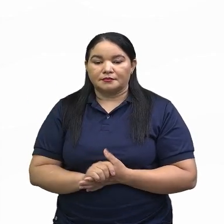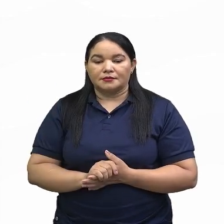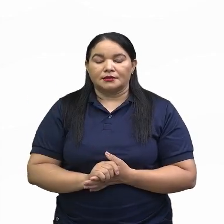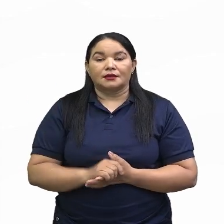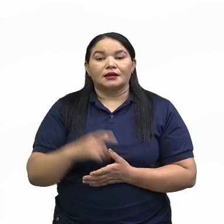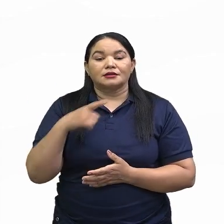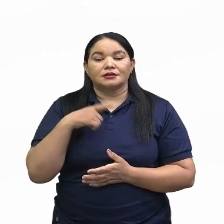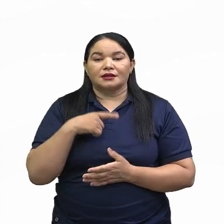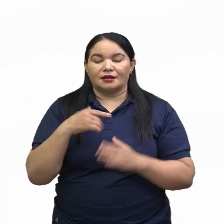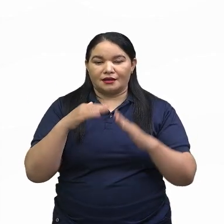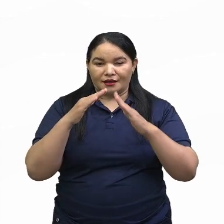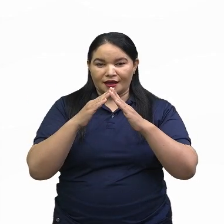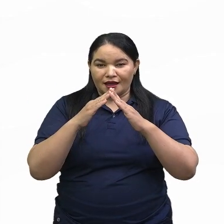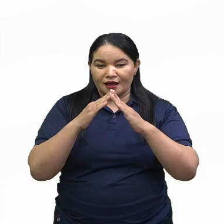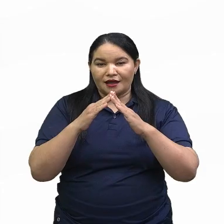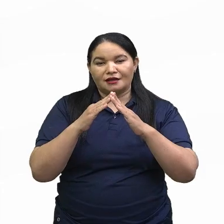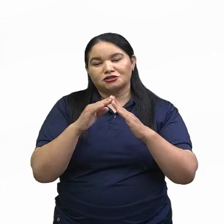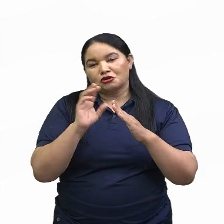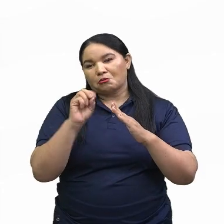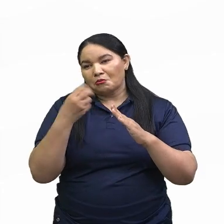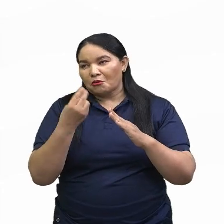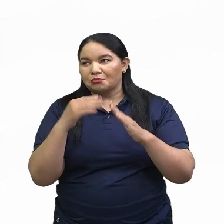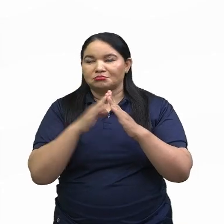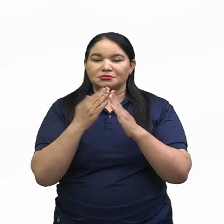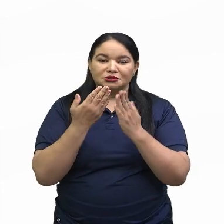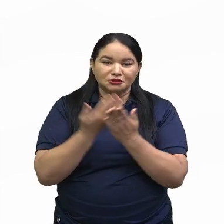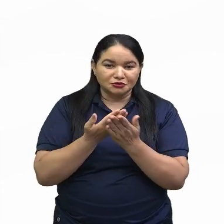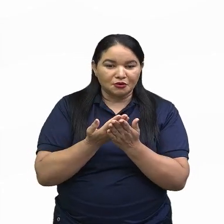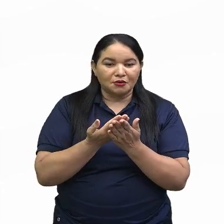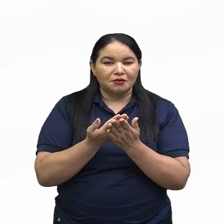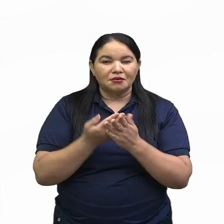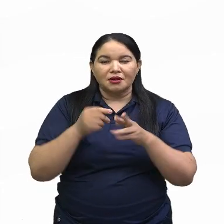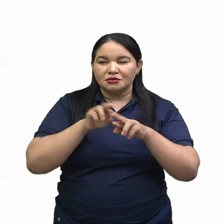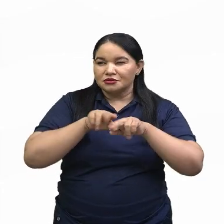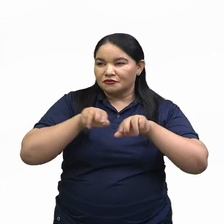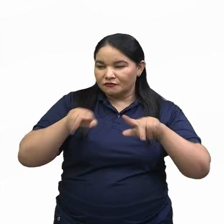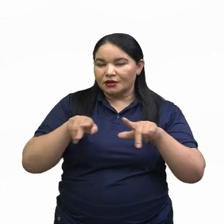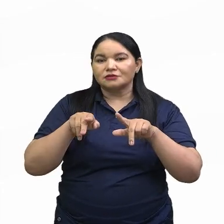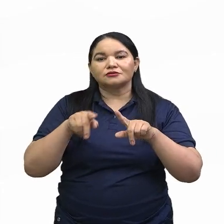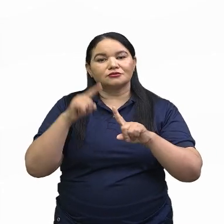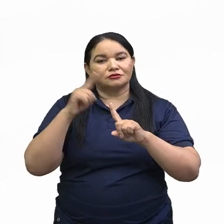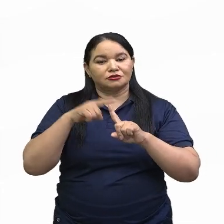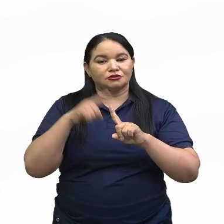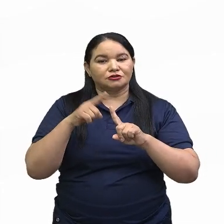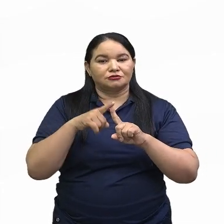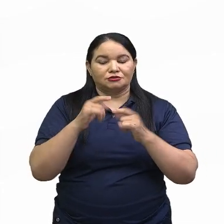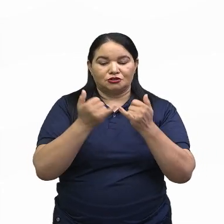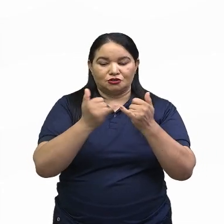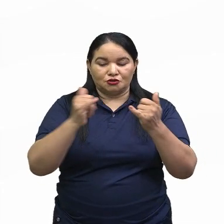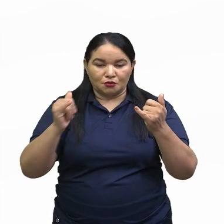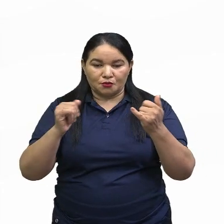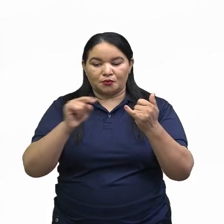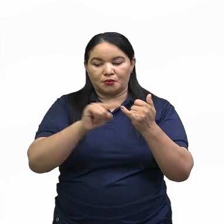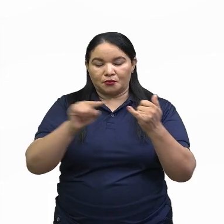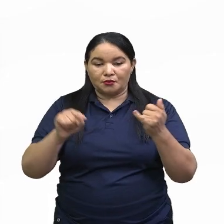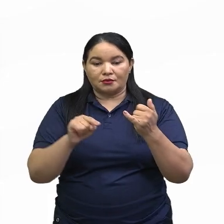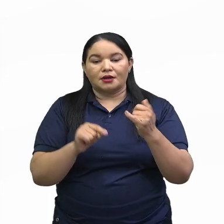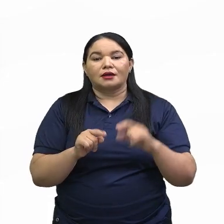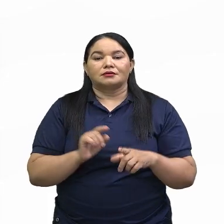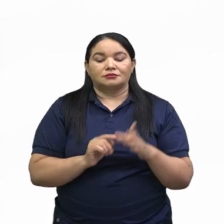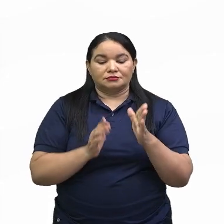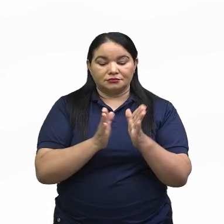em uma casa, na escola, eu tenho circuito. E logo você tem aí o receptor